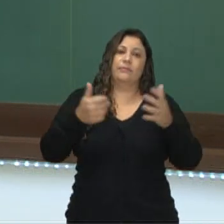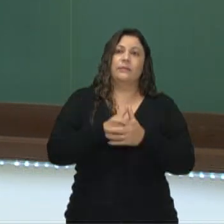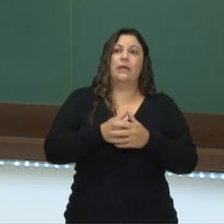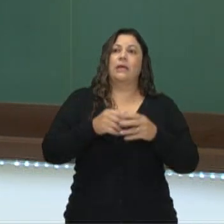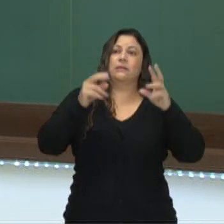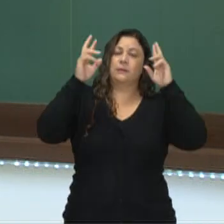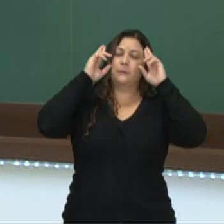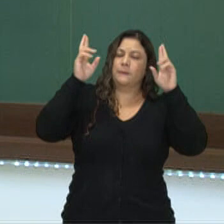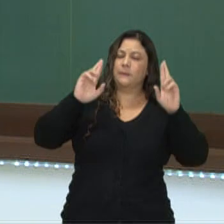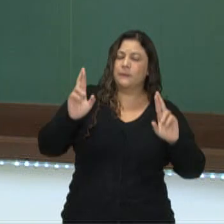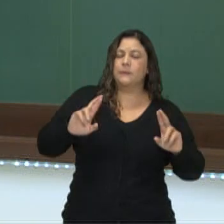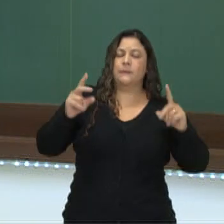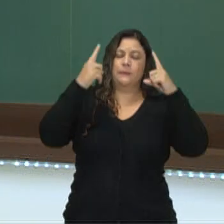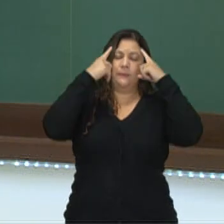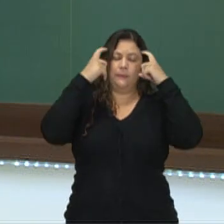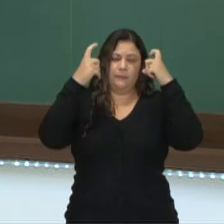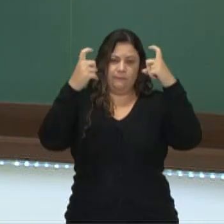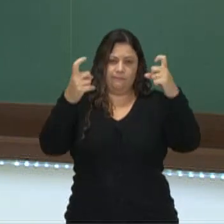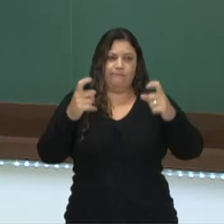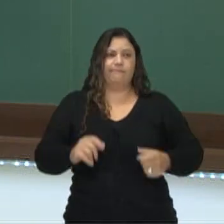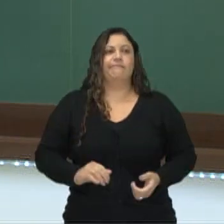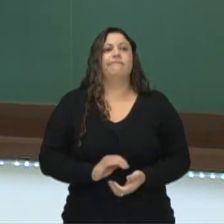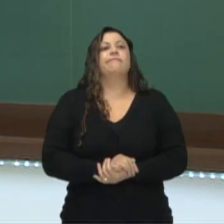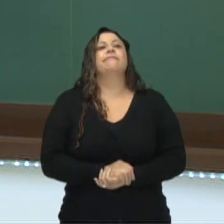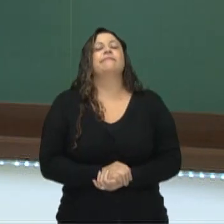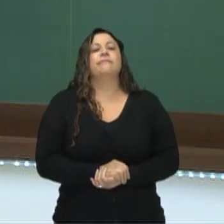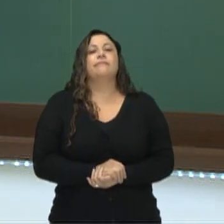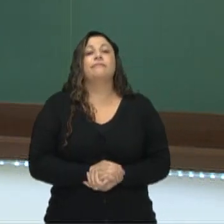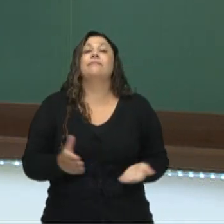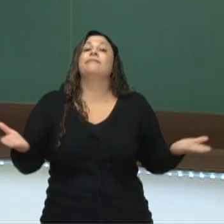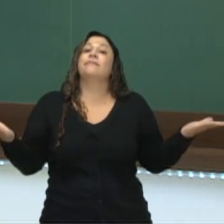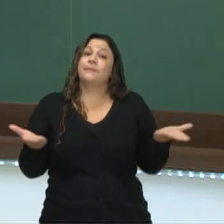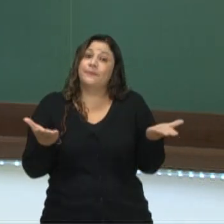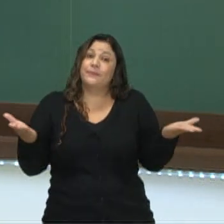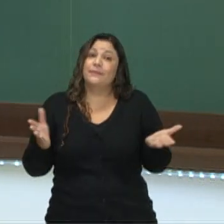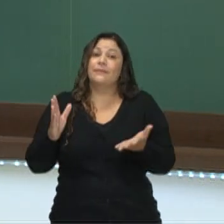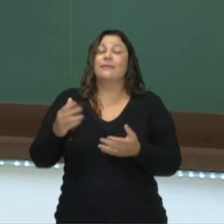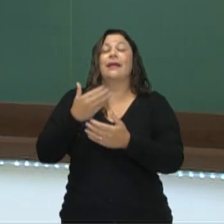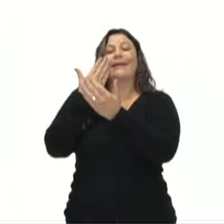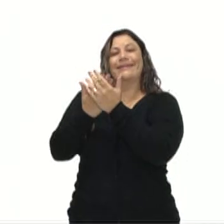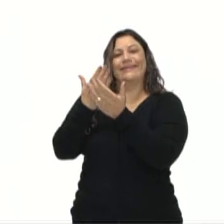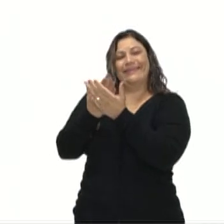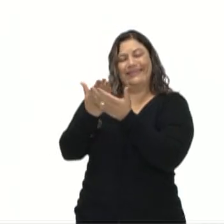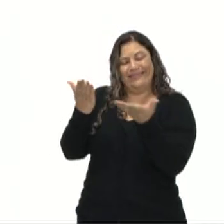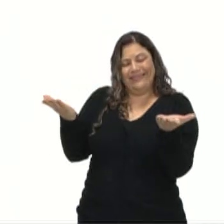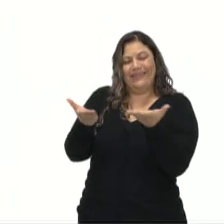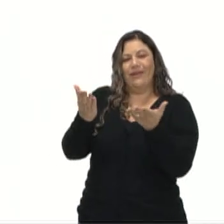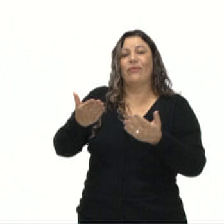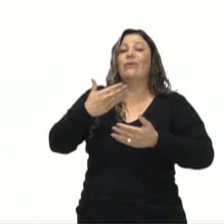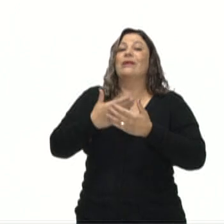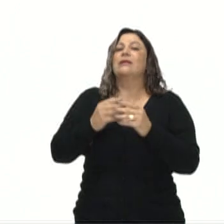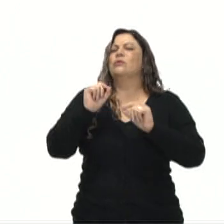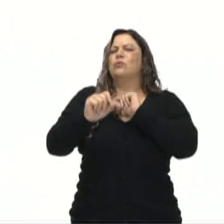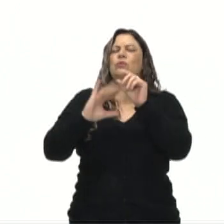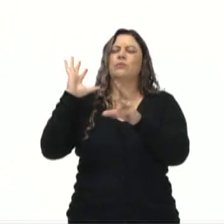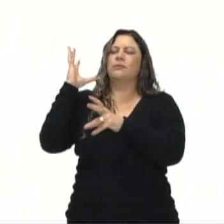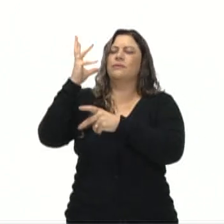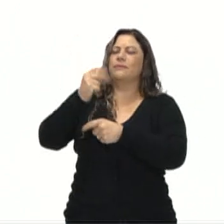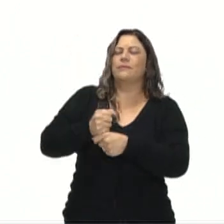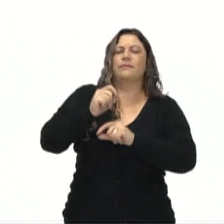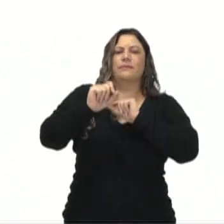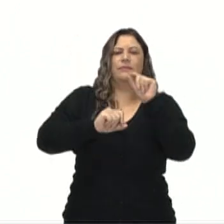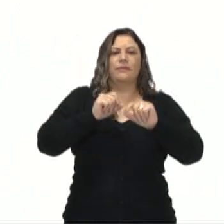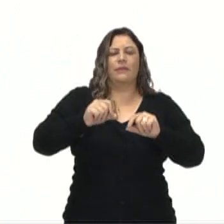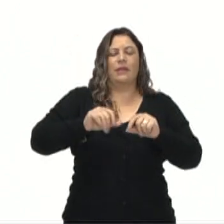terrível, tá? Então, pessoal, nessa aula nós estudamos sobre algumas áreas e